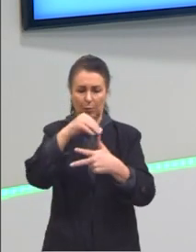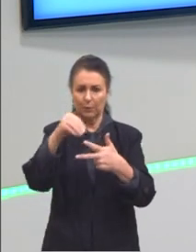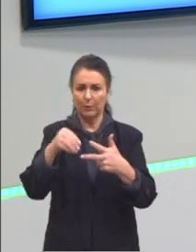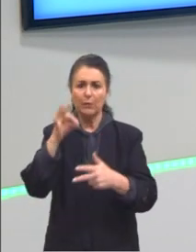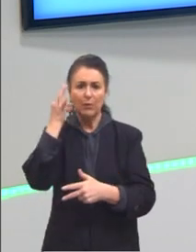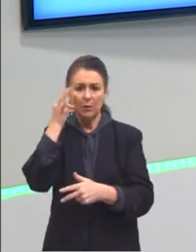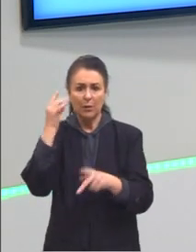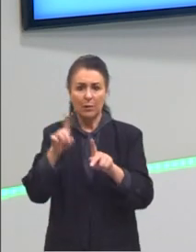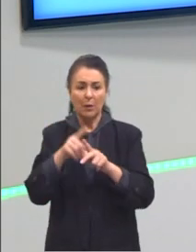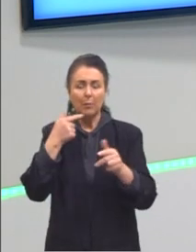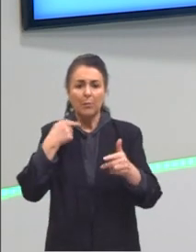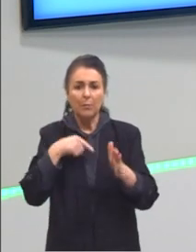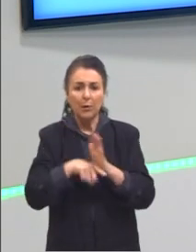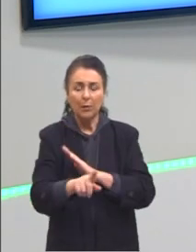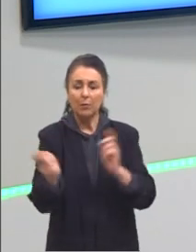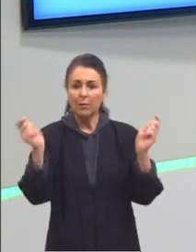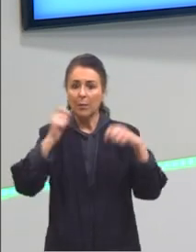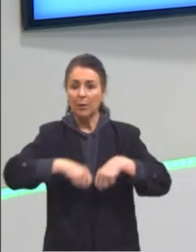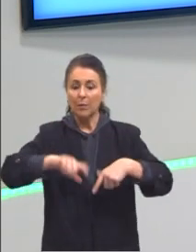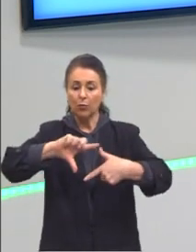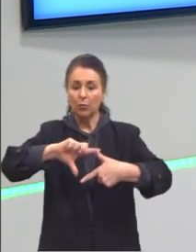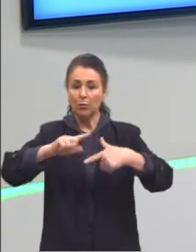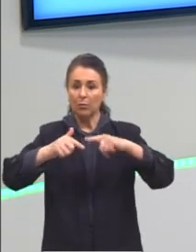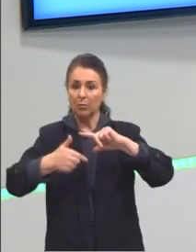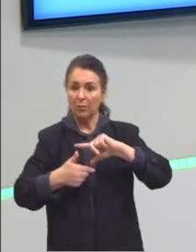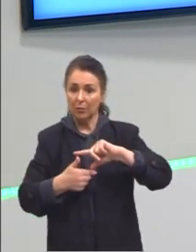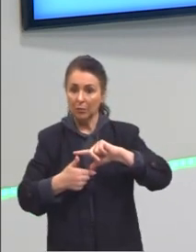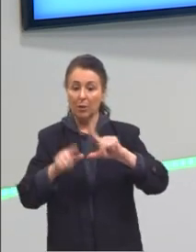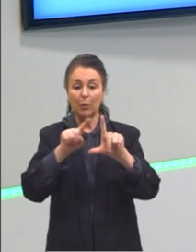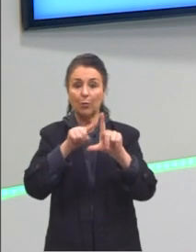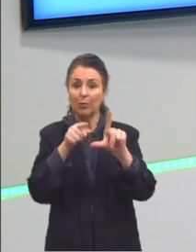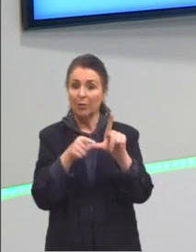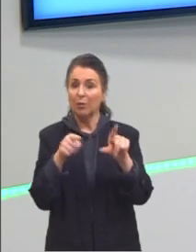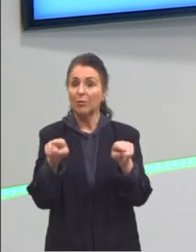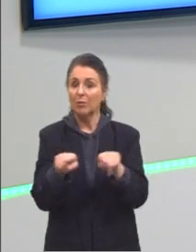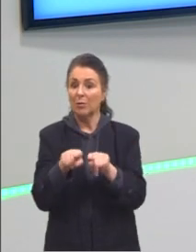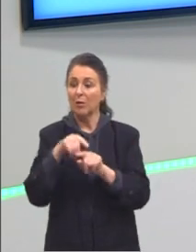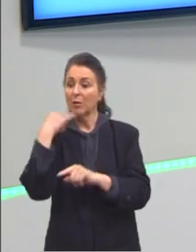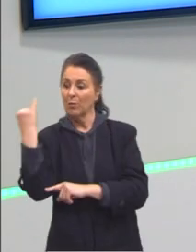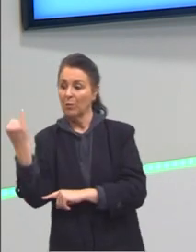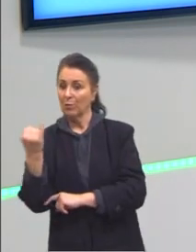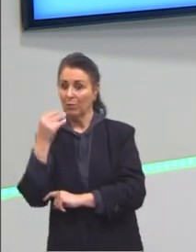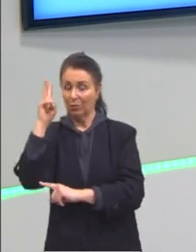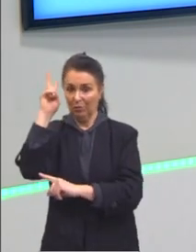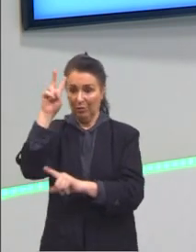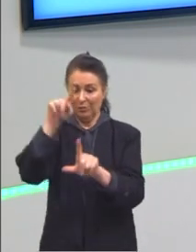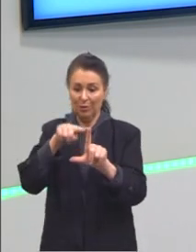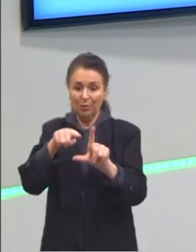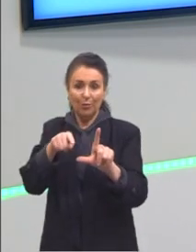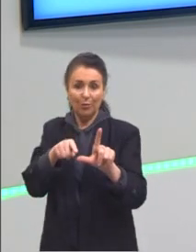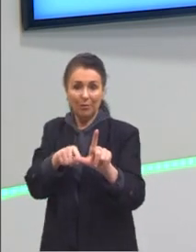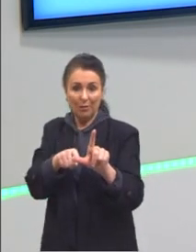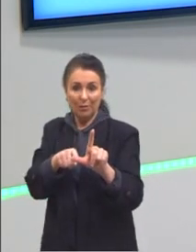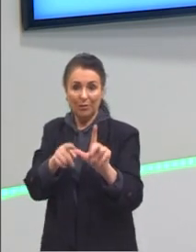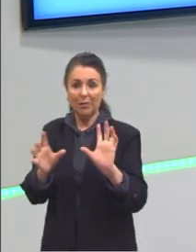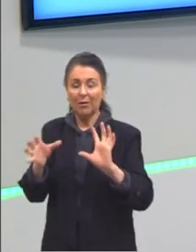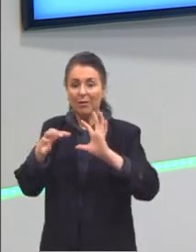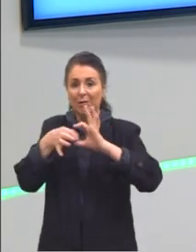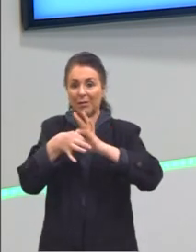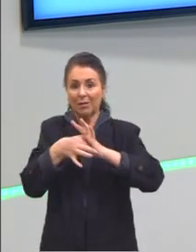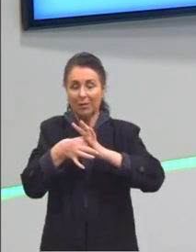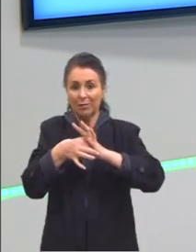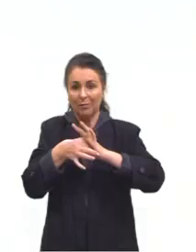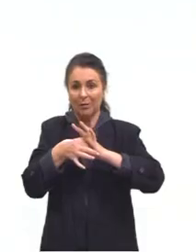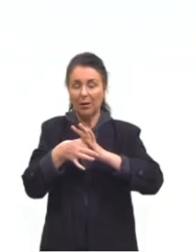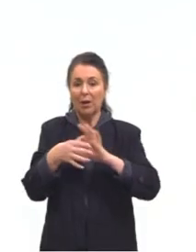perguntando a sua capacidade de geometria perguntando dos ângulos então importante lembrar dos ângulos aí fazer uma anotação dos